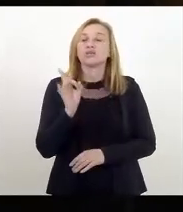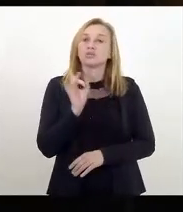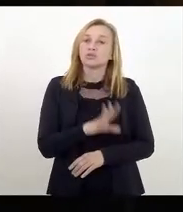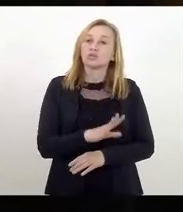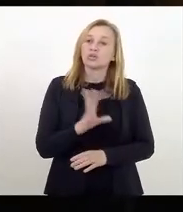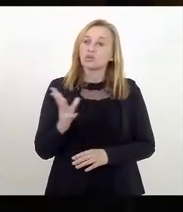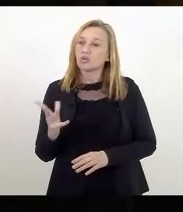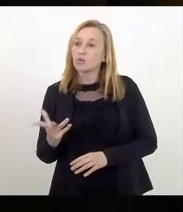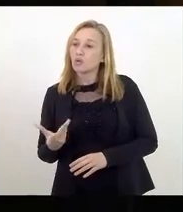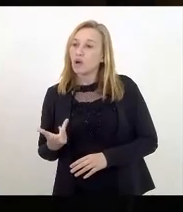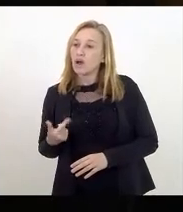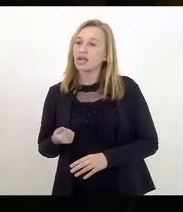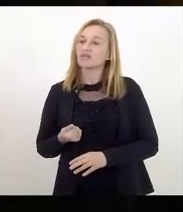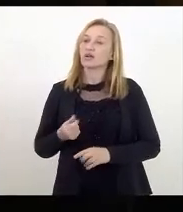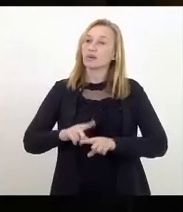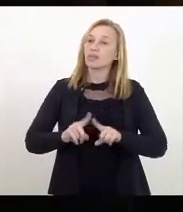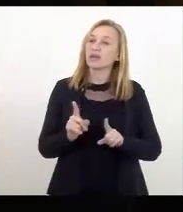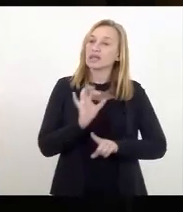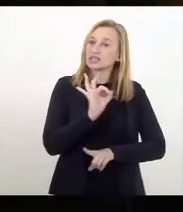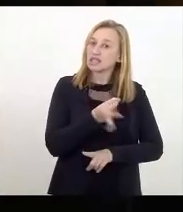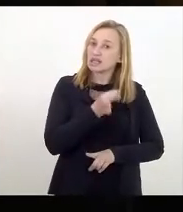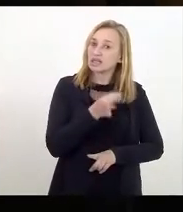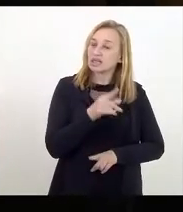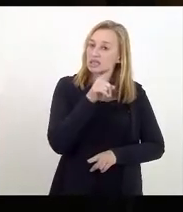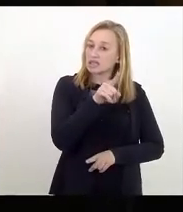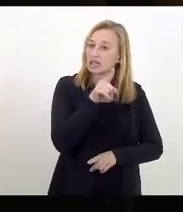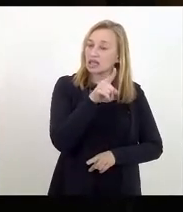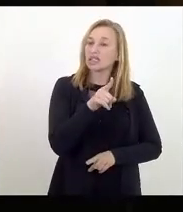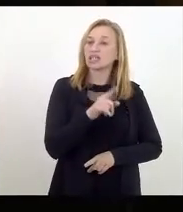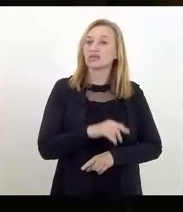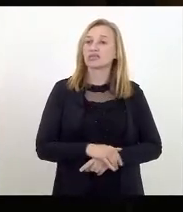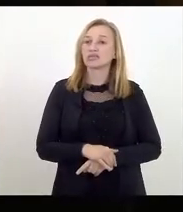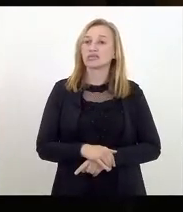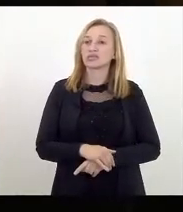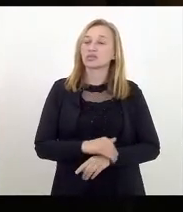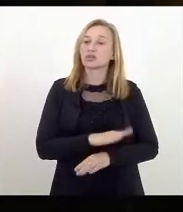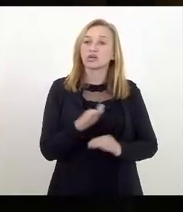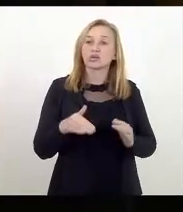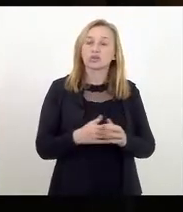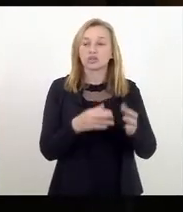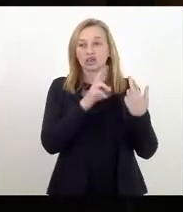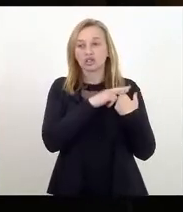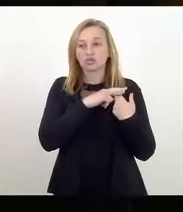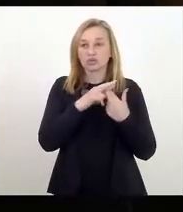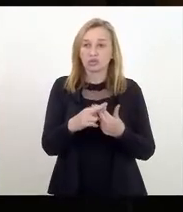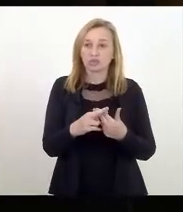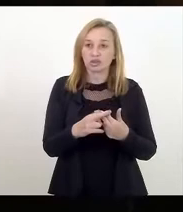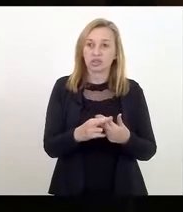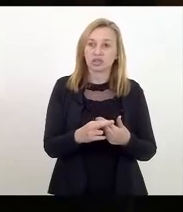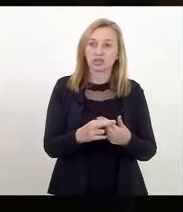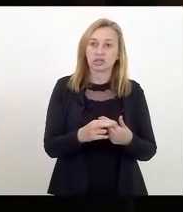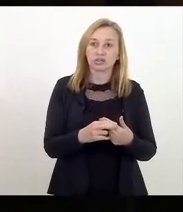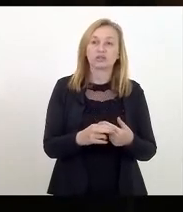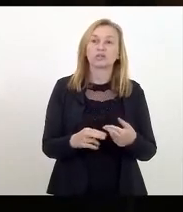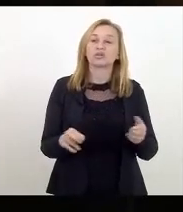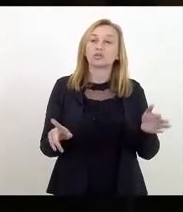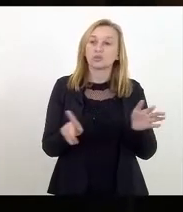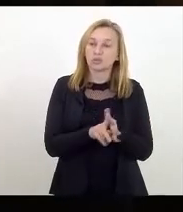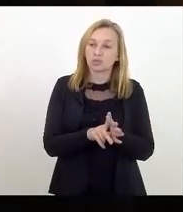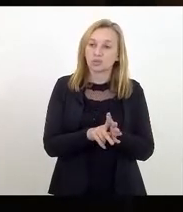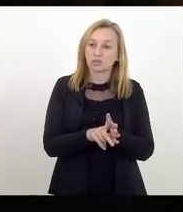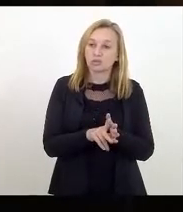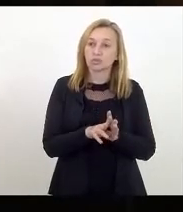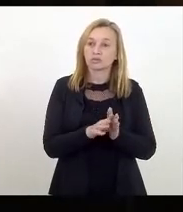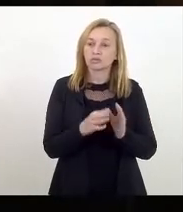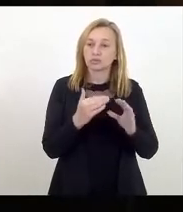qualificado, mas garantido ali, inclusive, toda a responsabilidade, inclusive o projeto encaminhado a